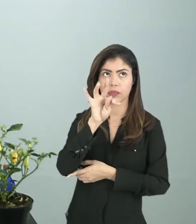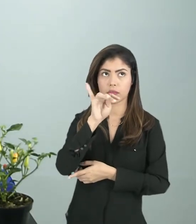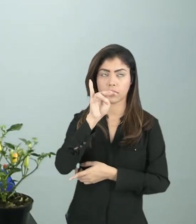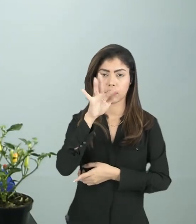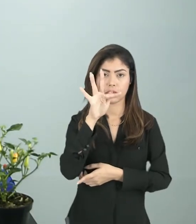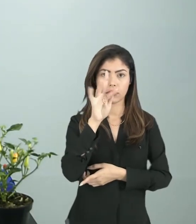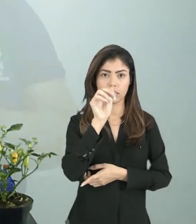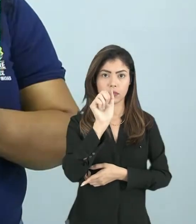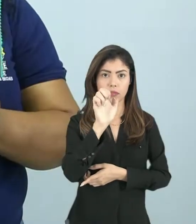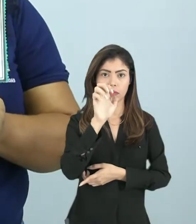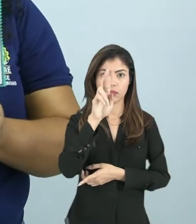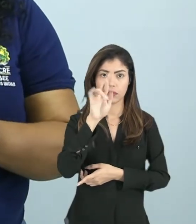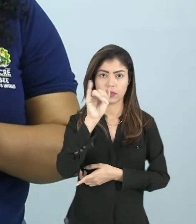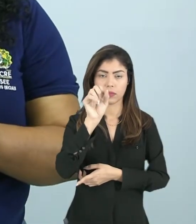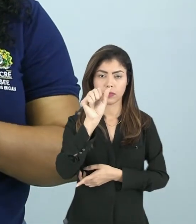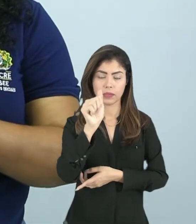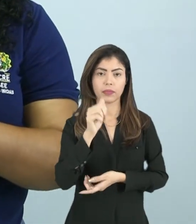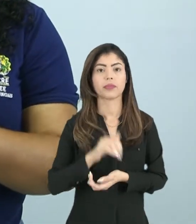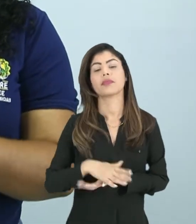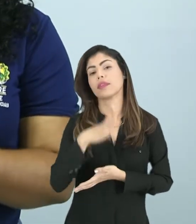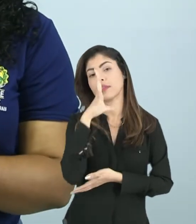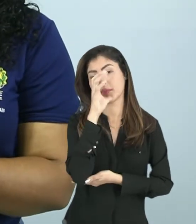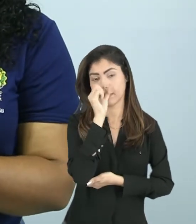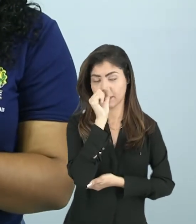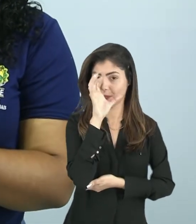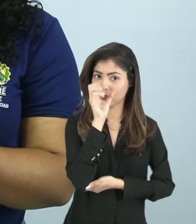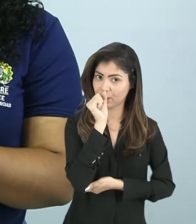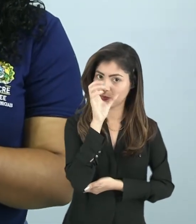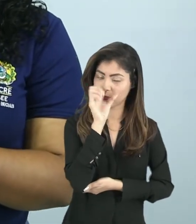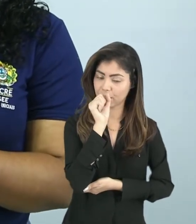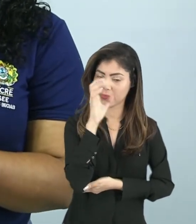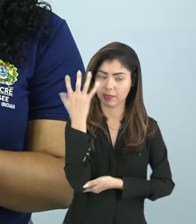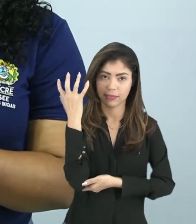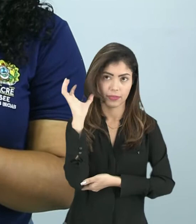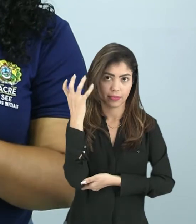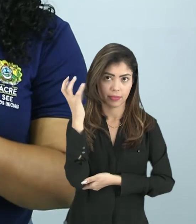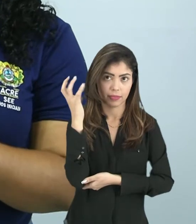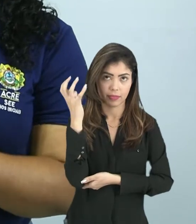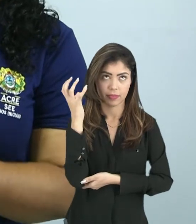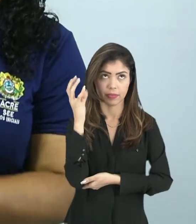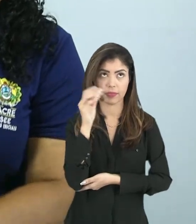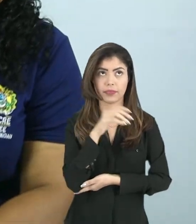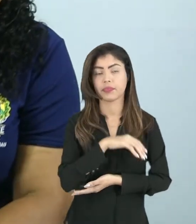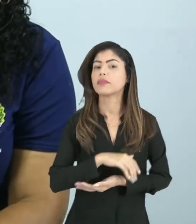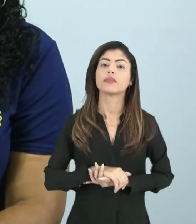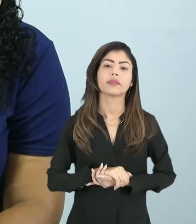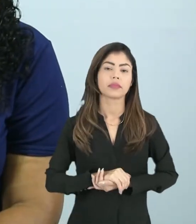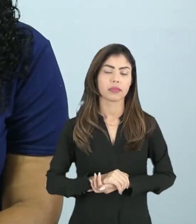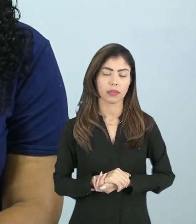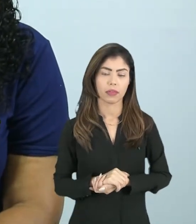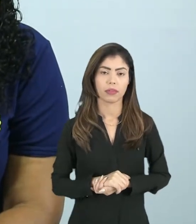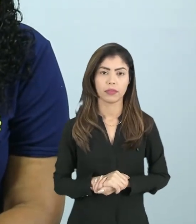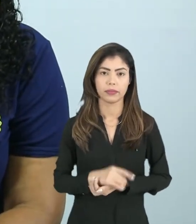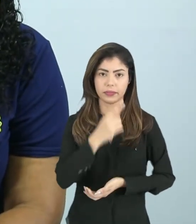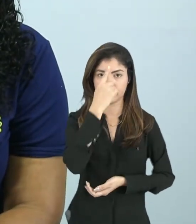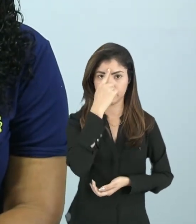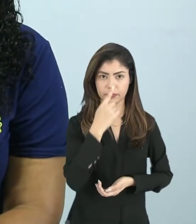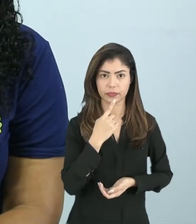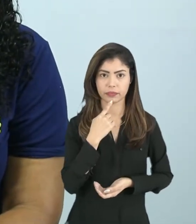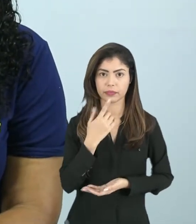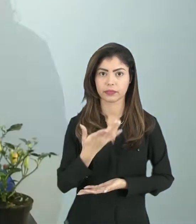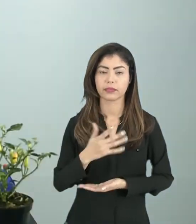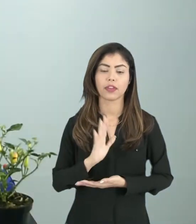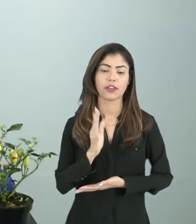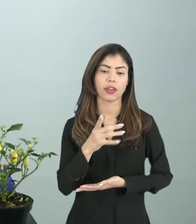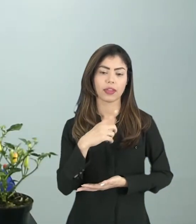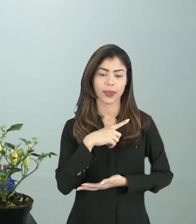Eu tenho essa laranja, é uma laranjeira de planta, já